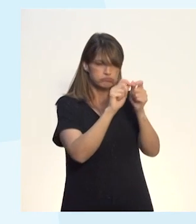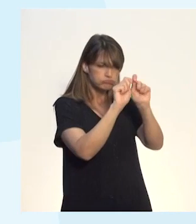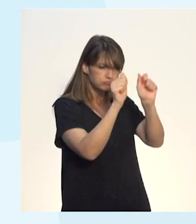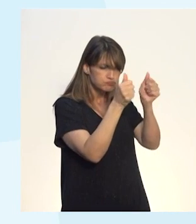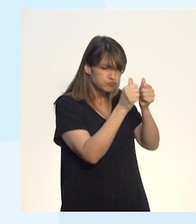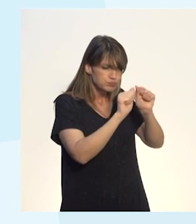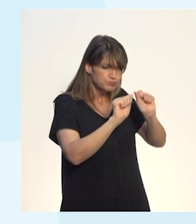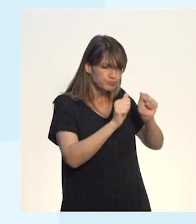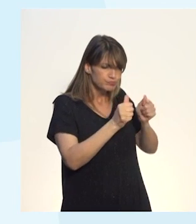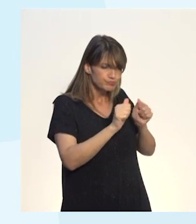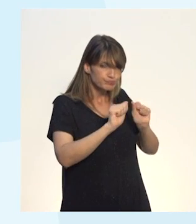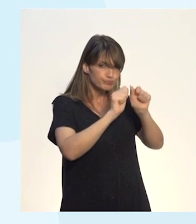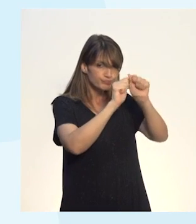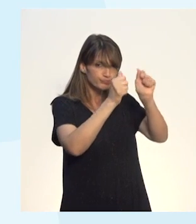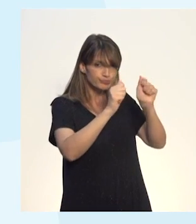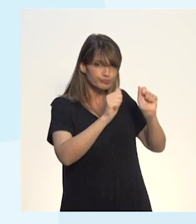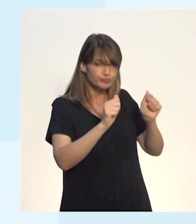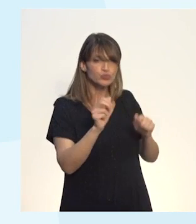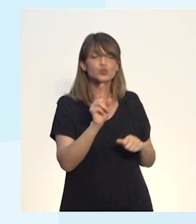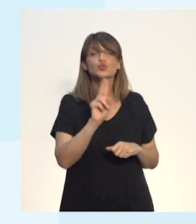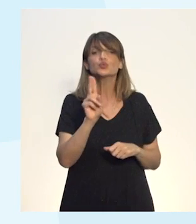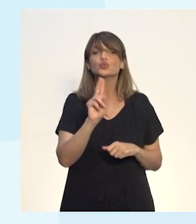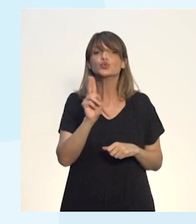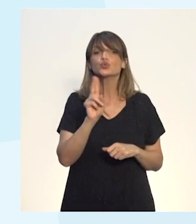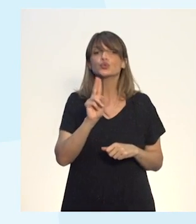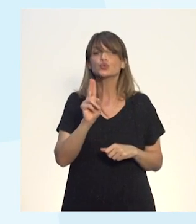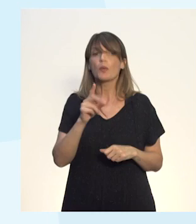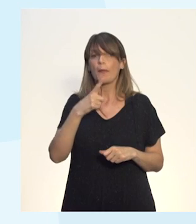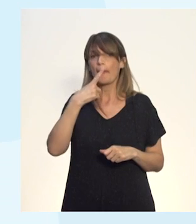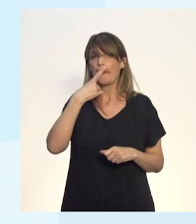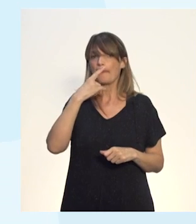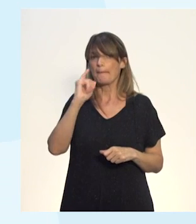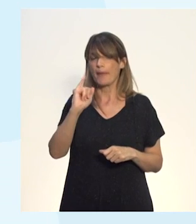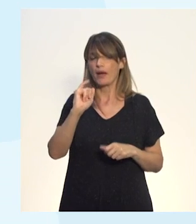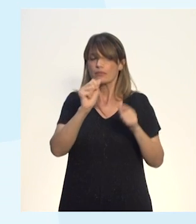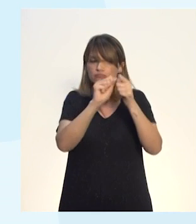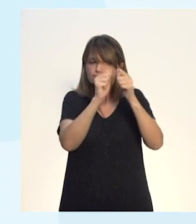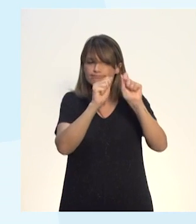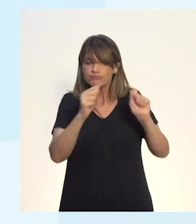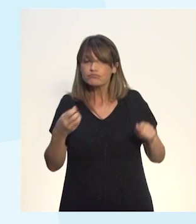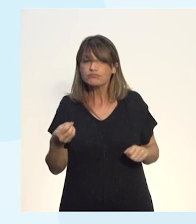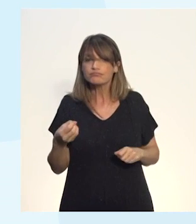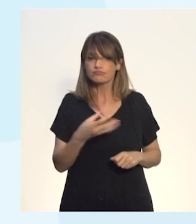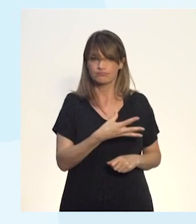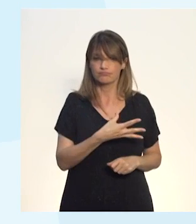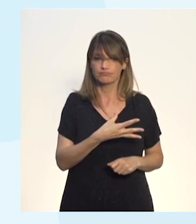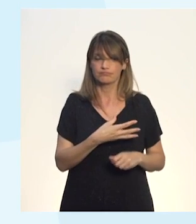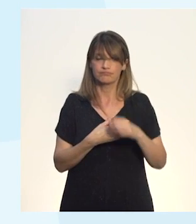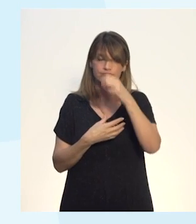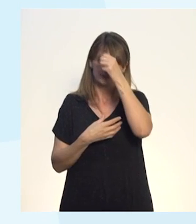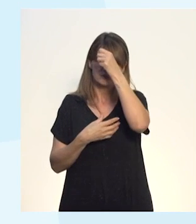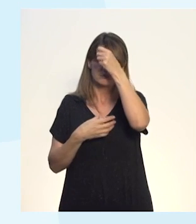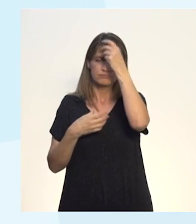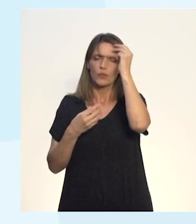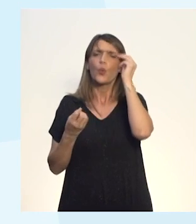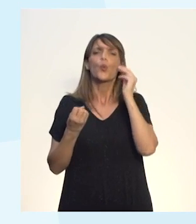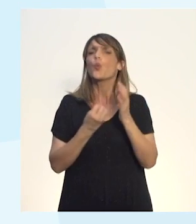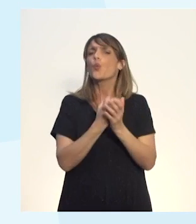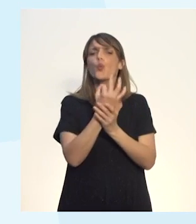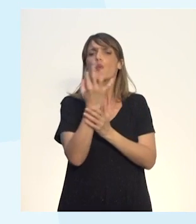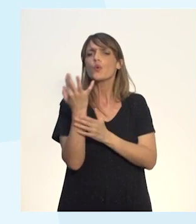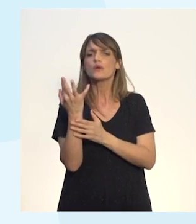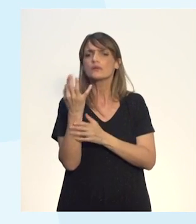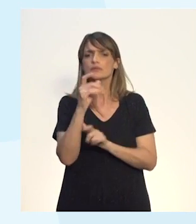que é chamado de pai da escultura moderna, né? Agora, eu me pergunto quantos foram aqueles